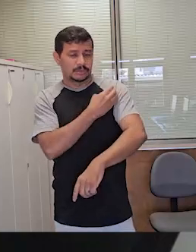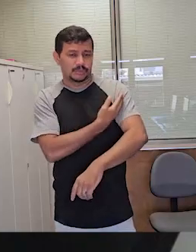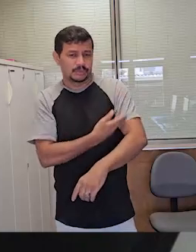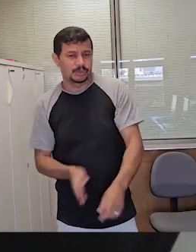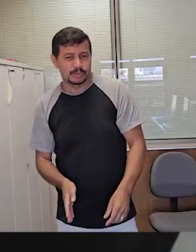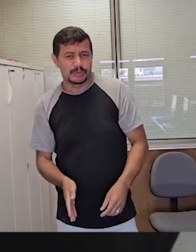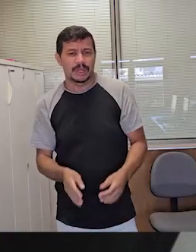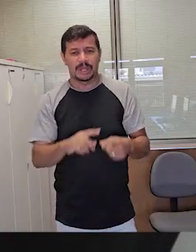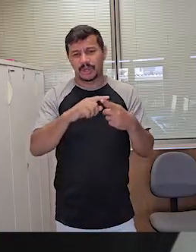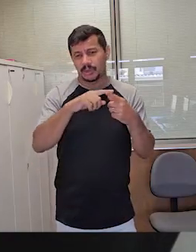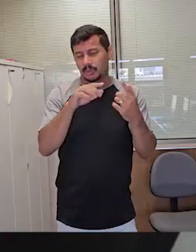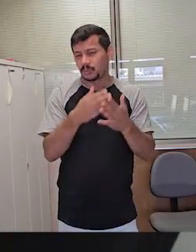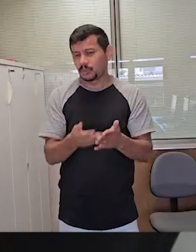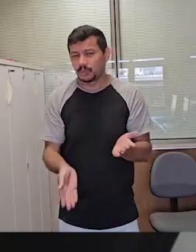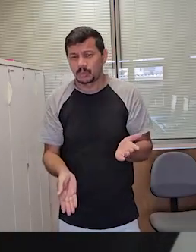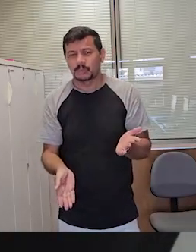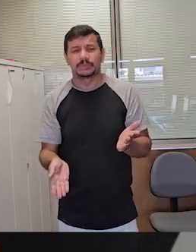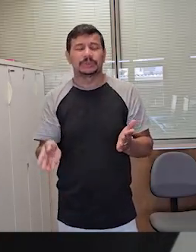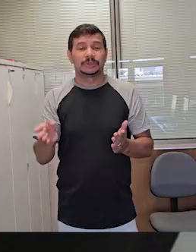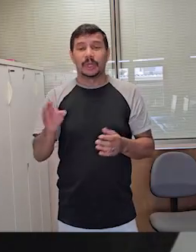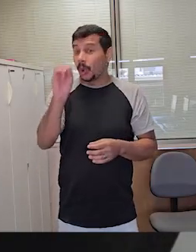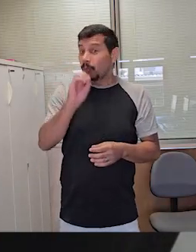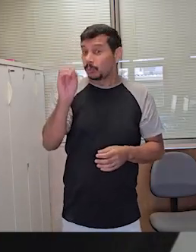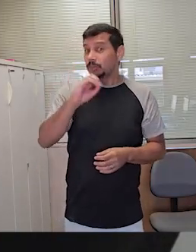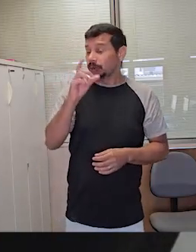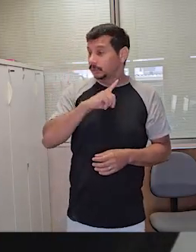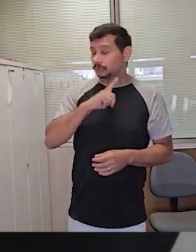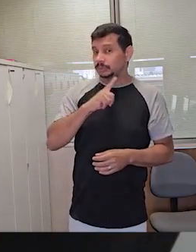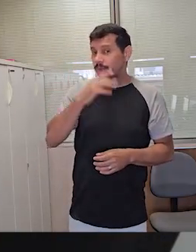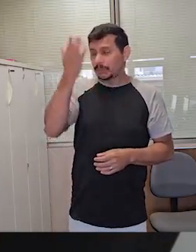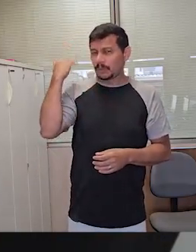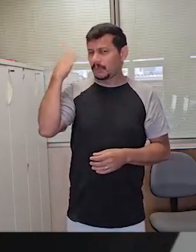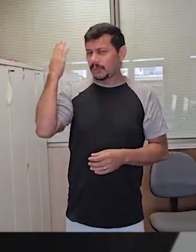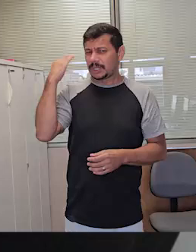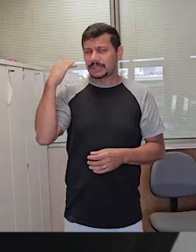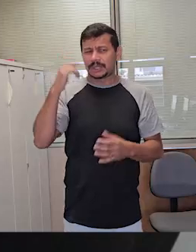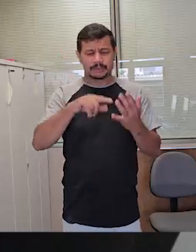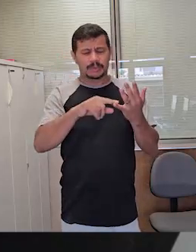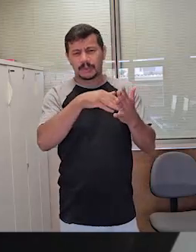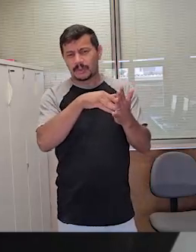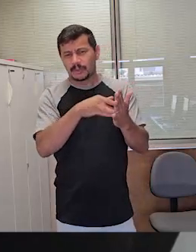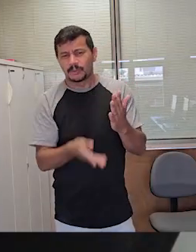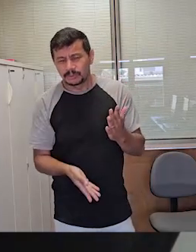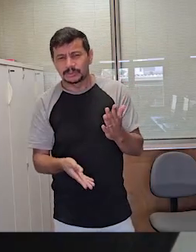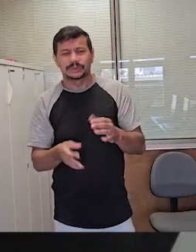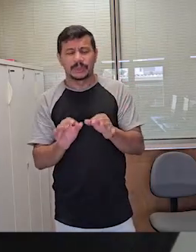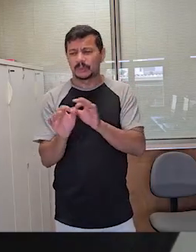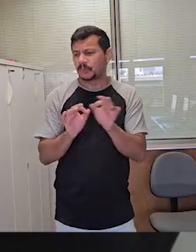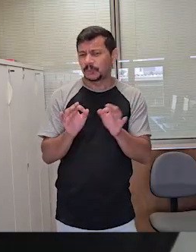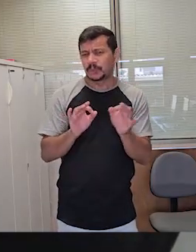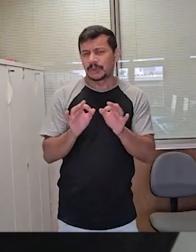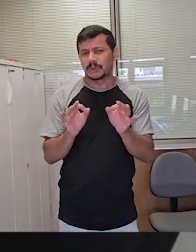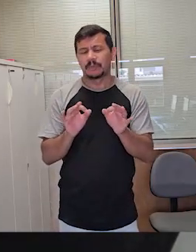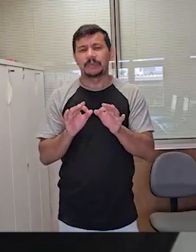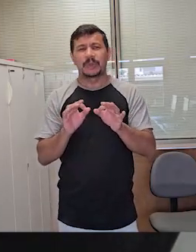braço, um dedo, né? Apesar que teve um caso em Osasco que o cara perdeu o dedo, o juiz falou que era 10 milhões de anos, né? Vocês ganharam aí uma